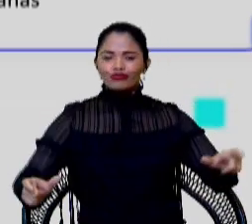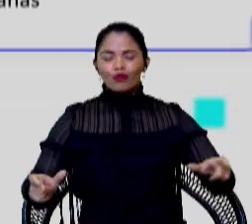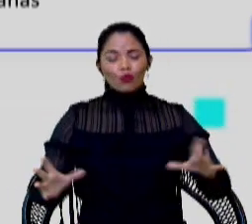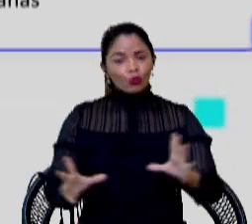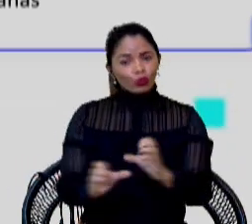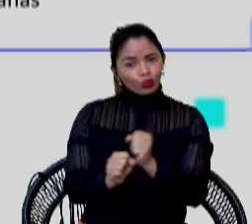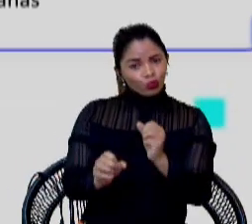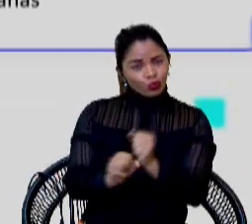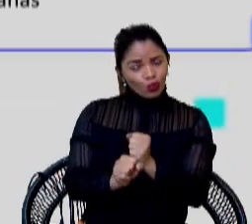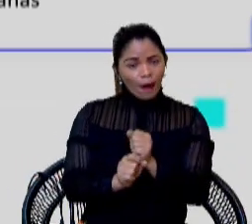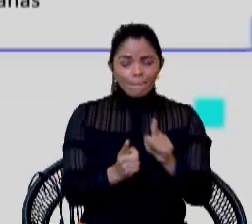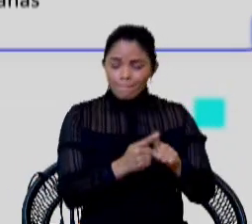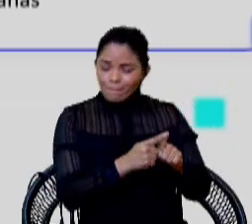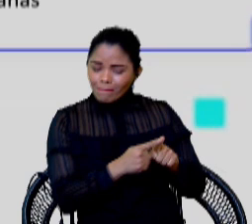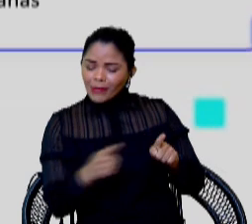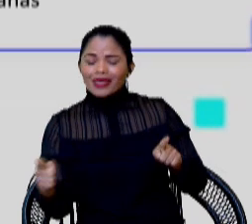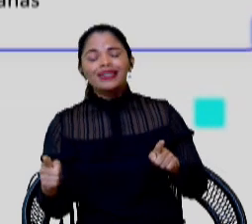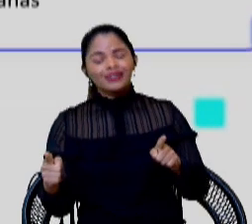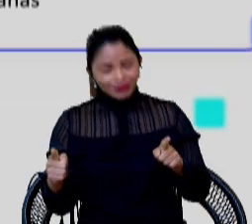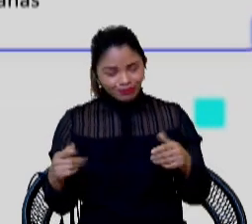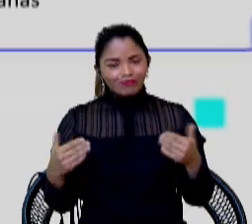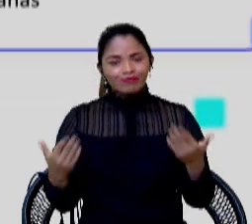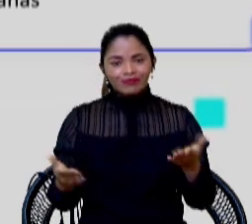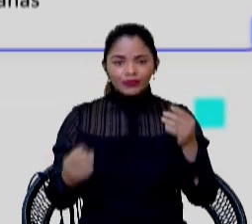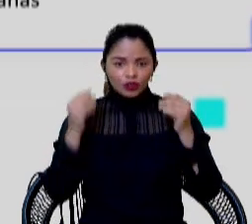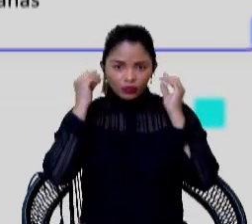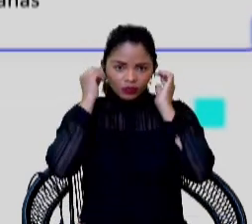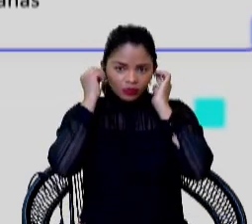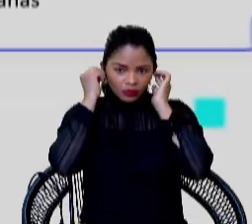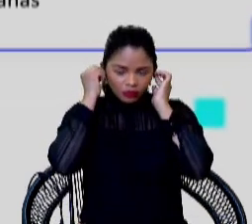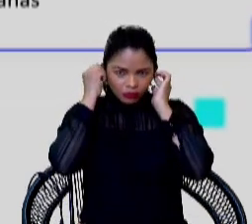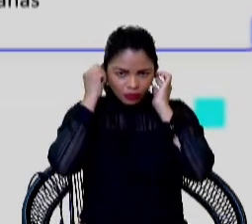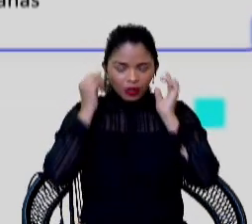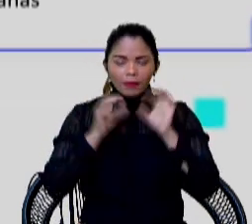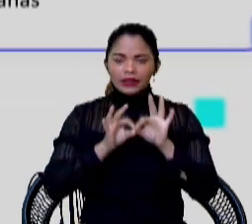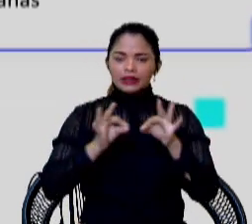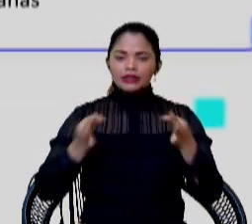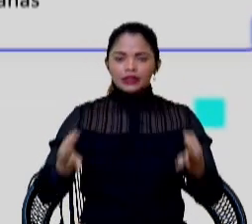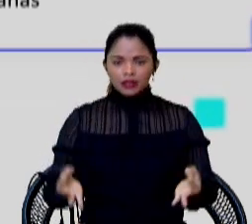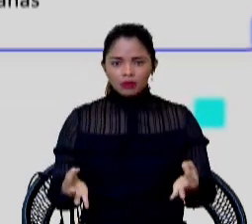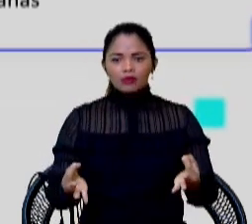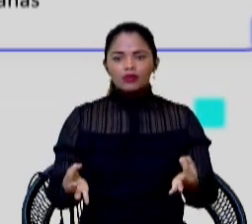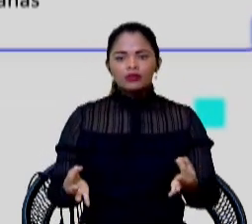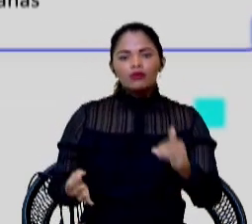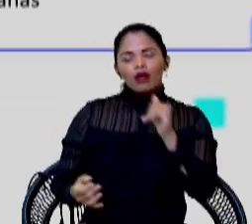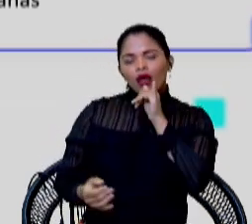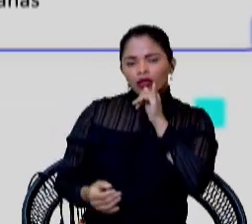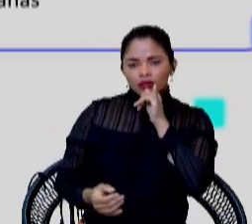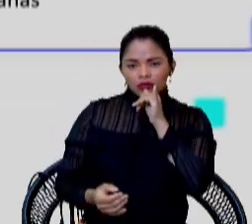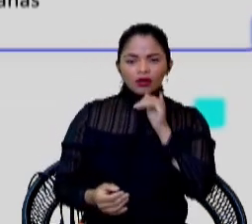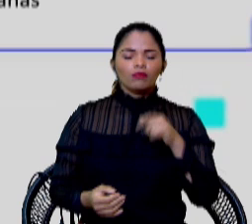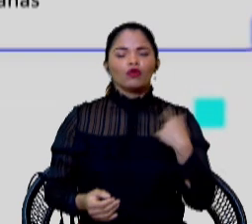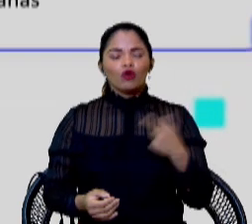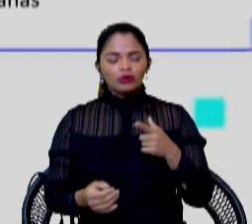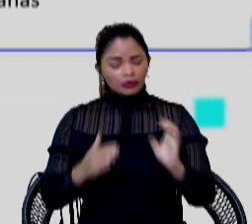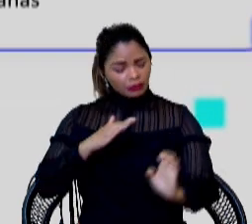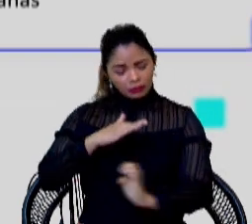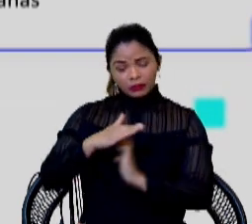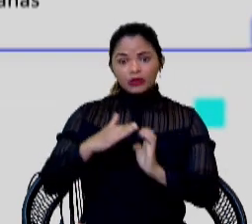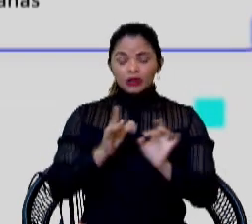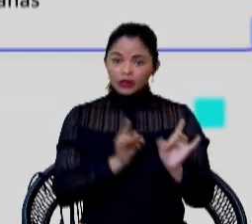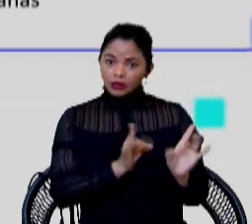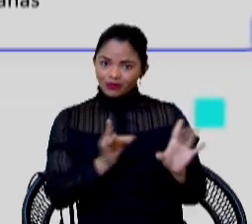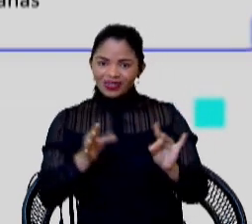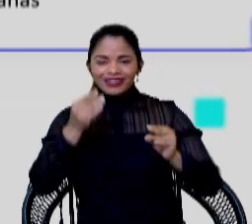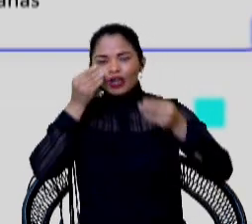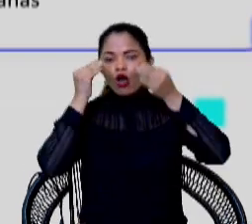orçamento, o período, tá bom? Então, até aqui é bem simples, tá? Então, a gente até coloca um exemplo. Então, aqui a gente é uma empresa que vende